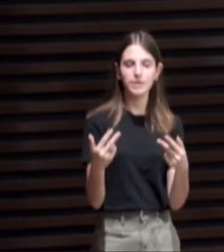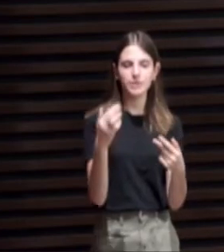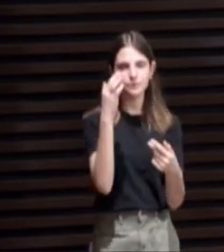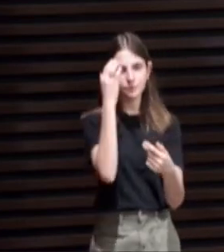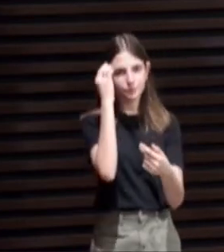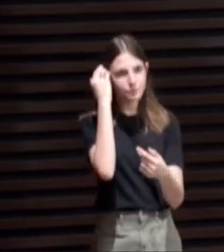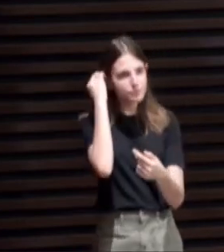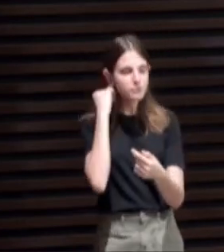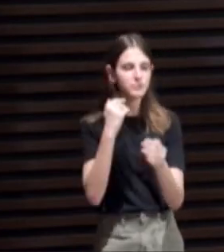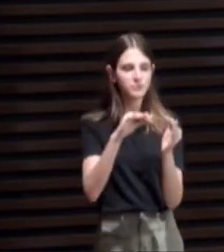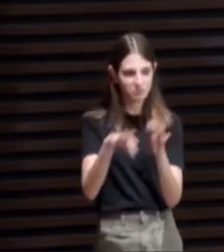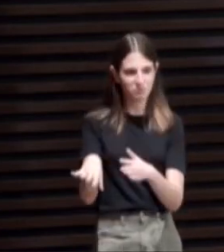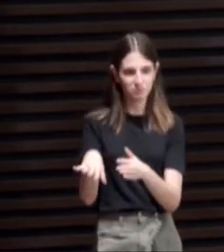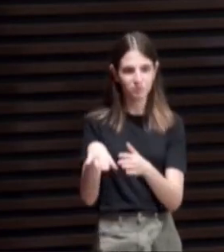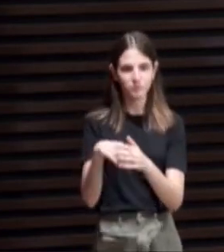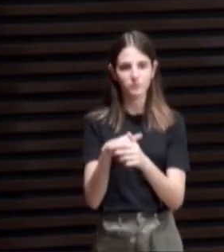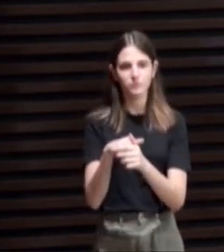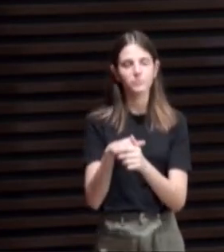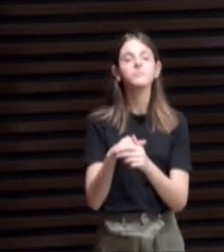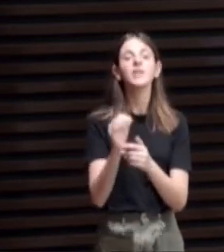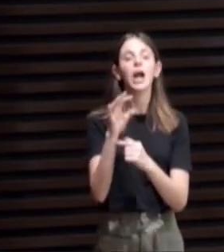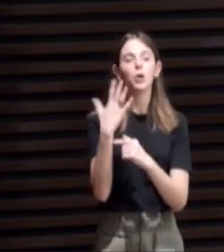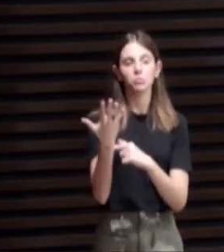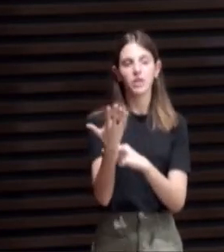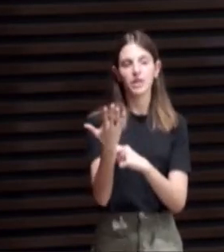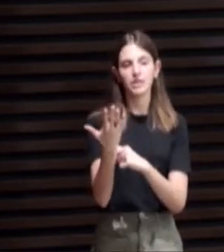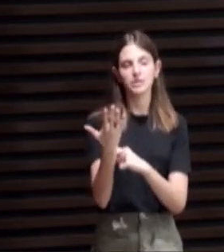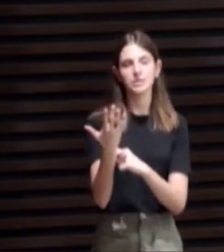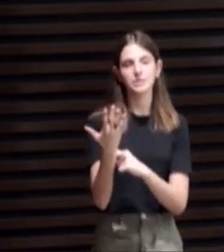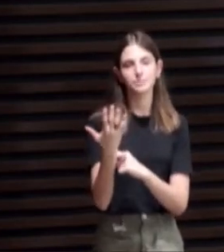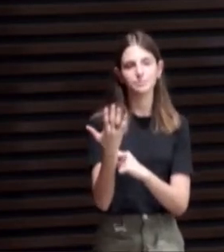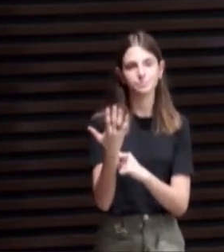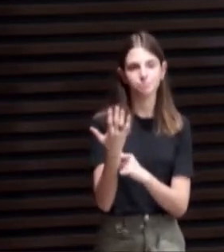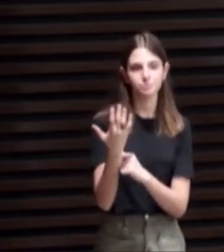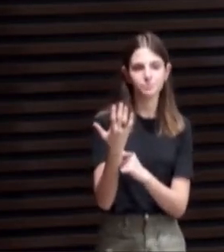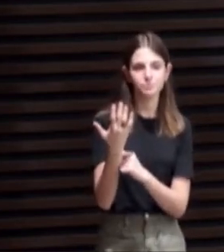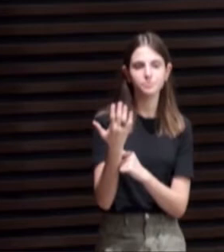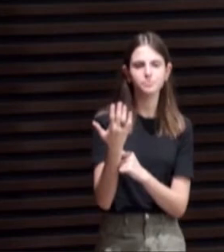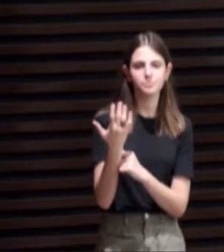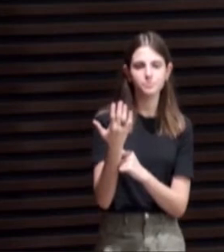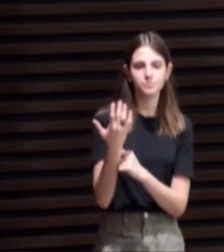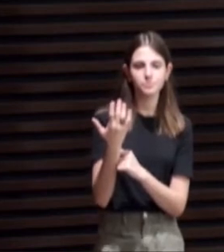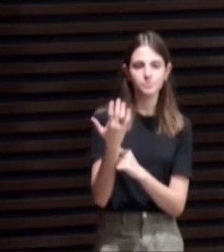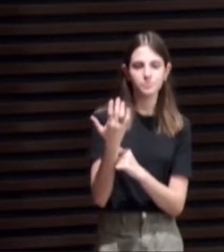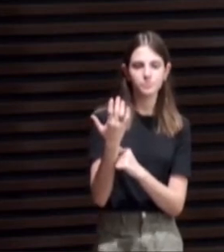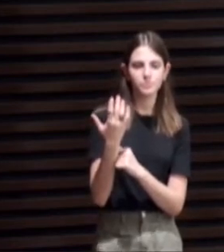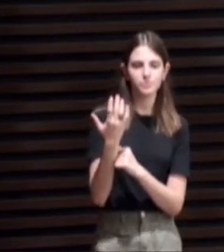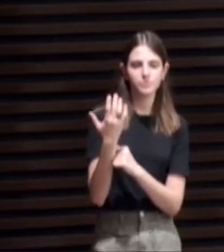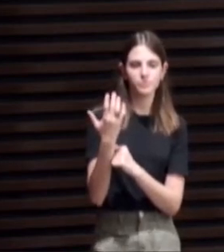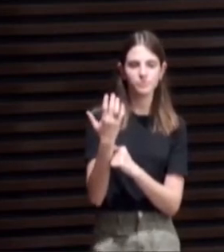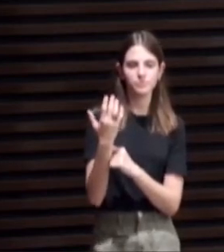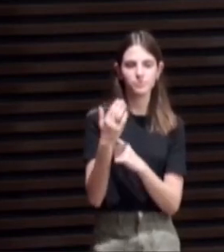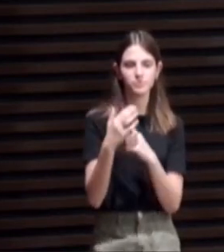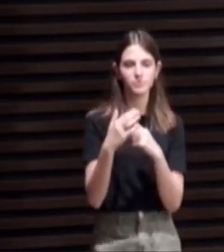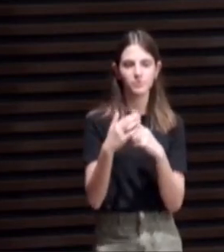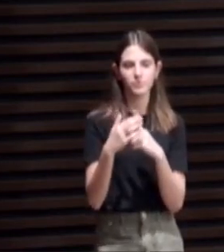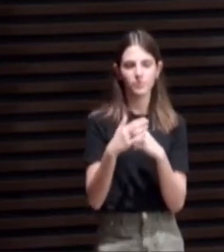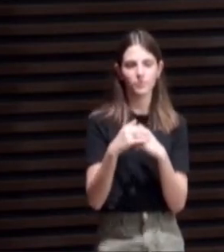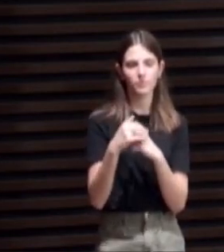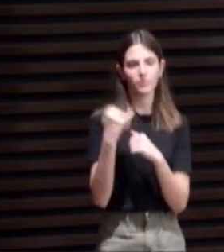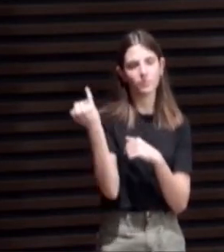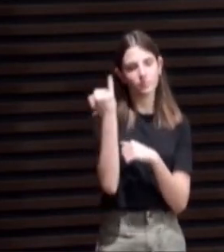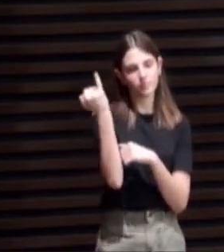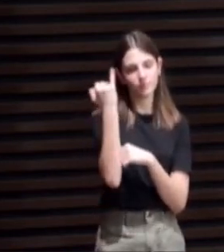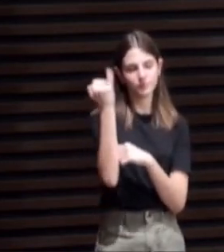O que acontece, basicamente, as pessoas dizem que o essencial é o credo. O credo apostólico seria o essencial. Mesmo o credo não